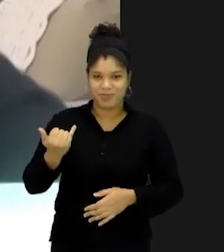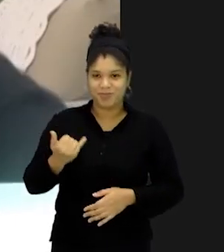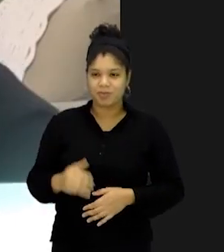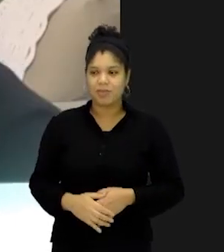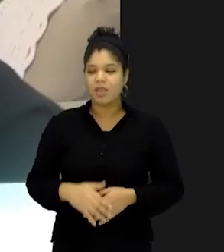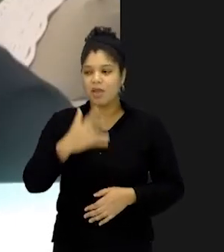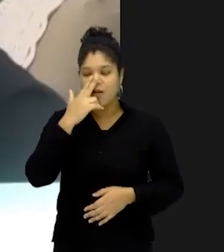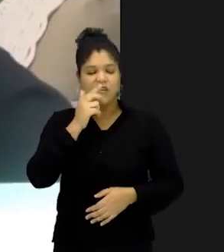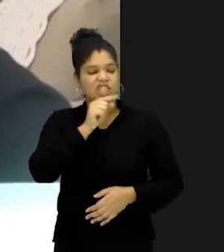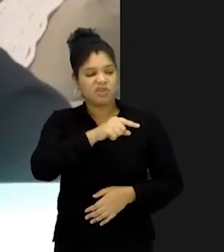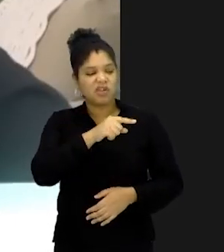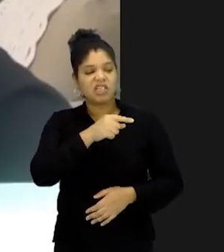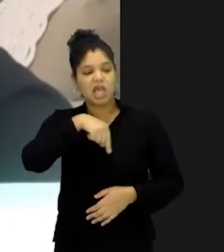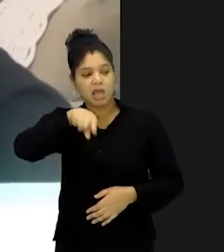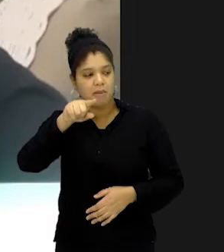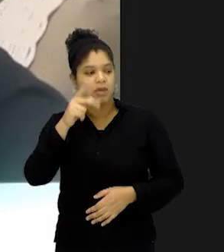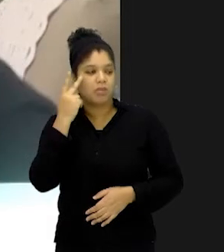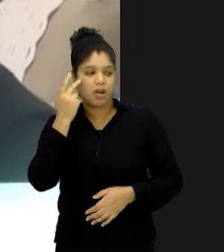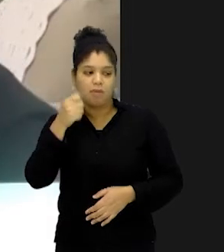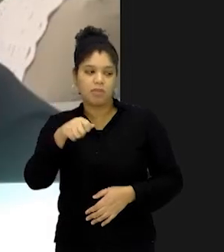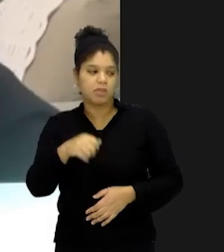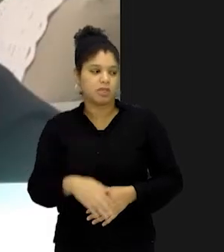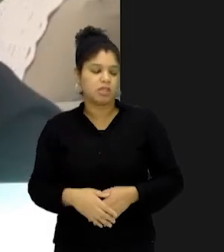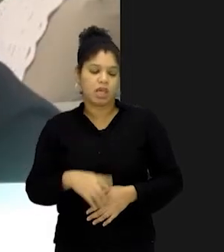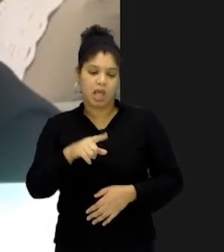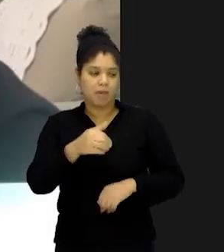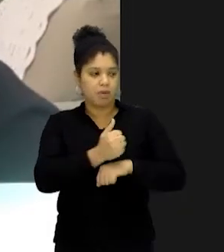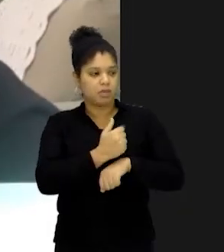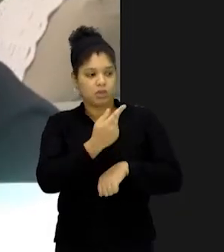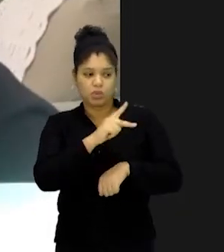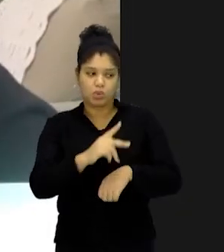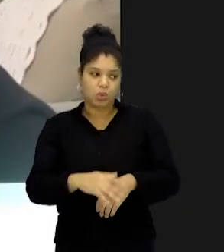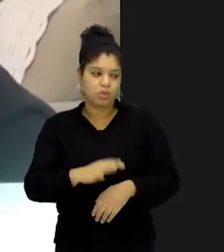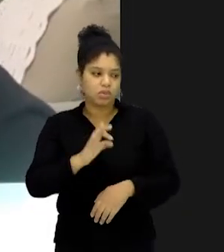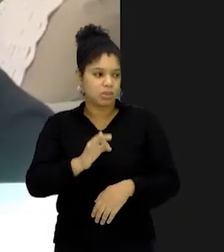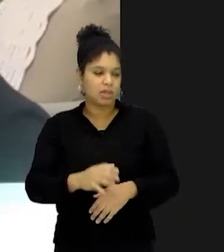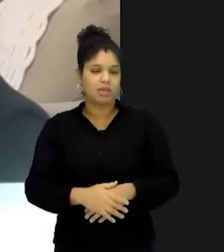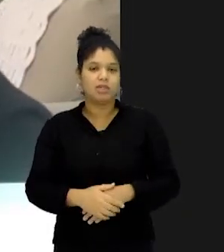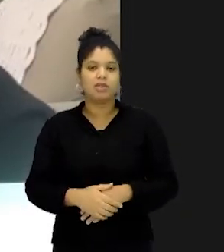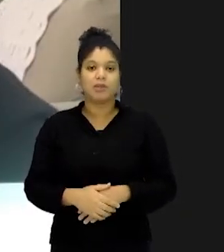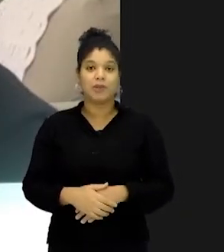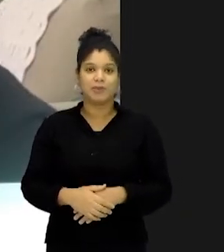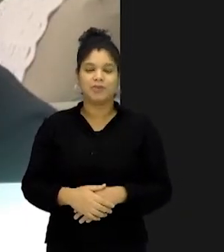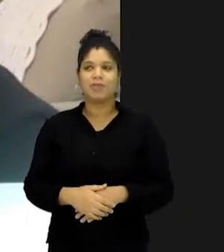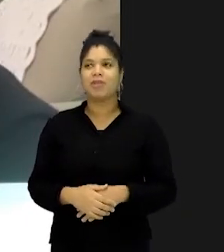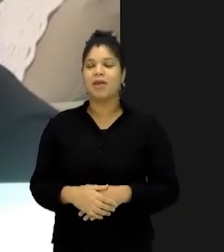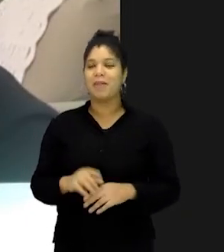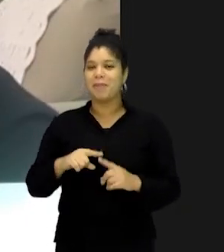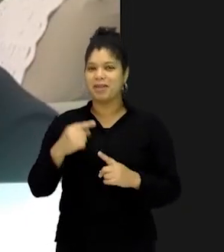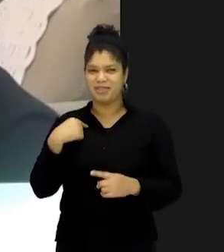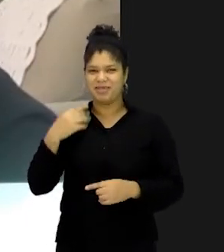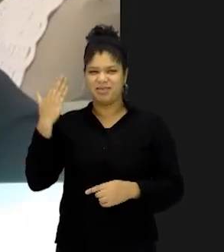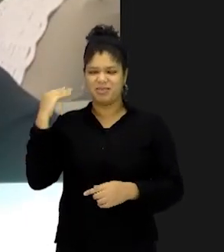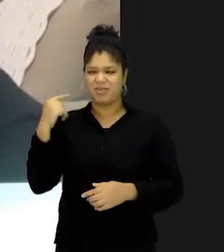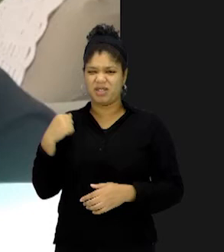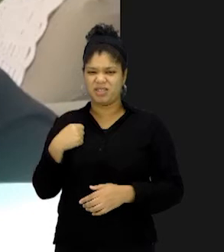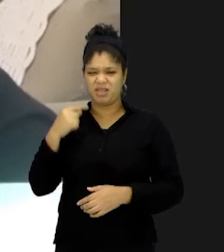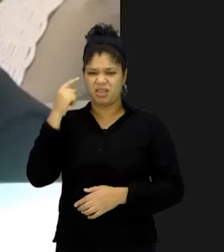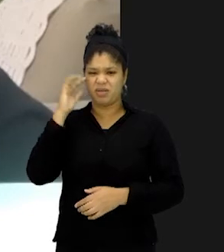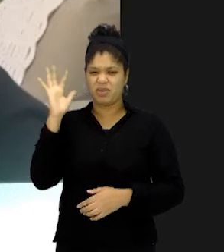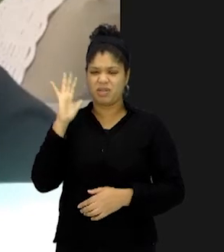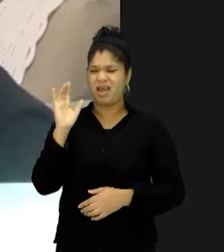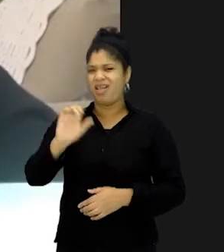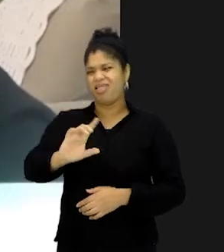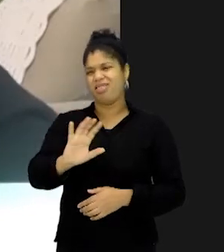São Paulo, tem que procurar viver disso aí, né? E até então eu achava que era